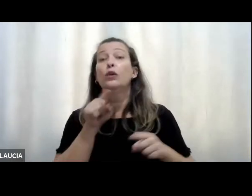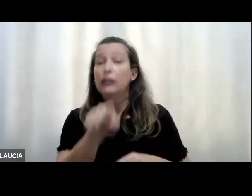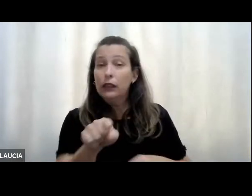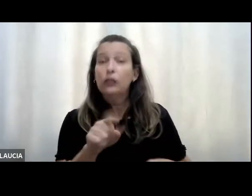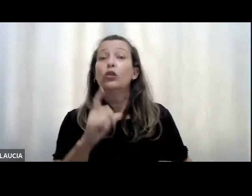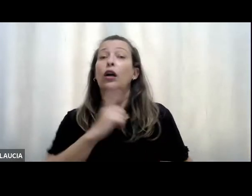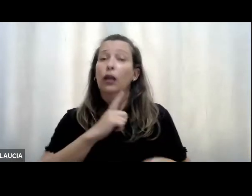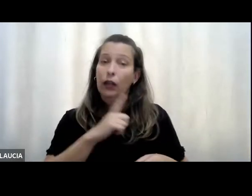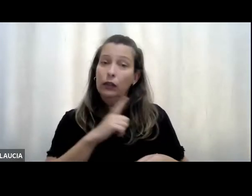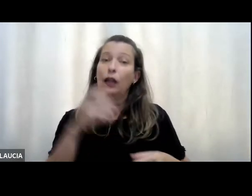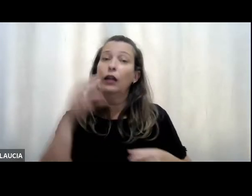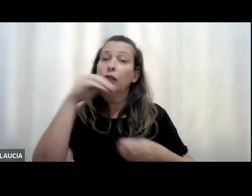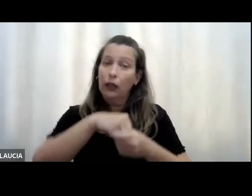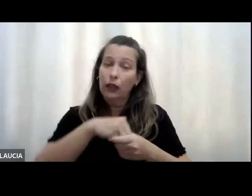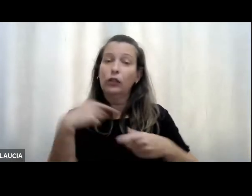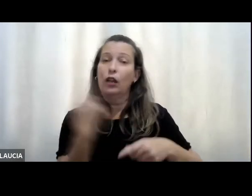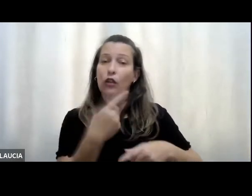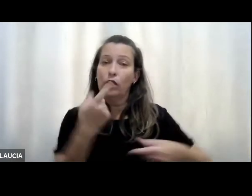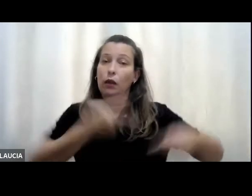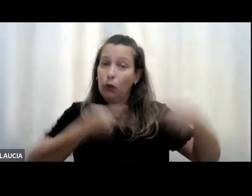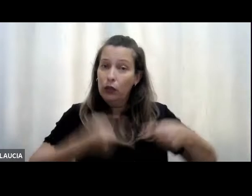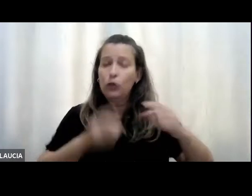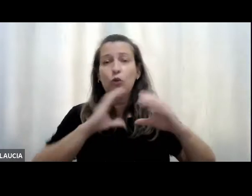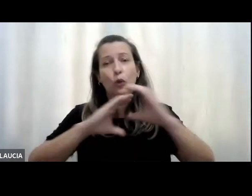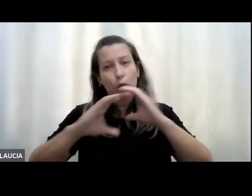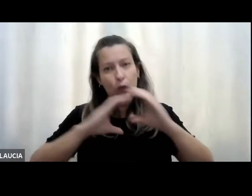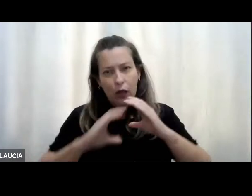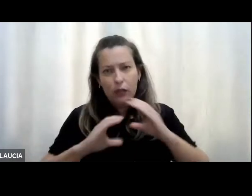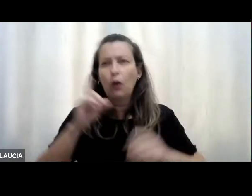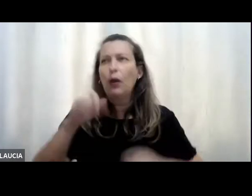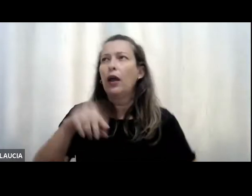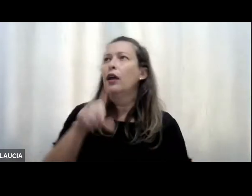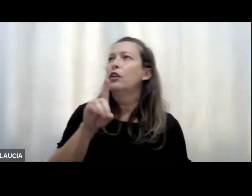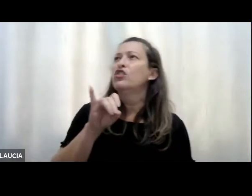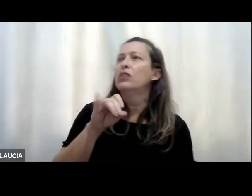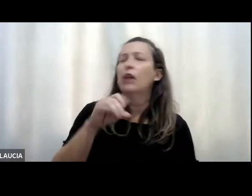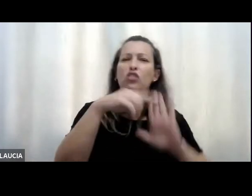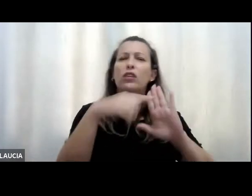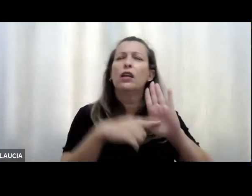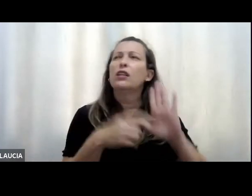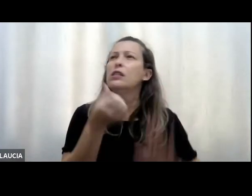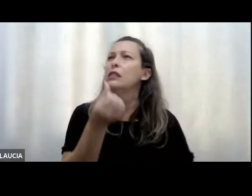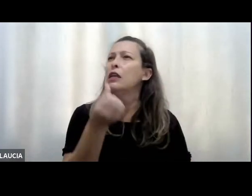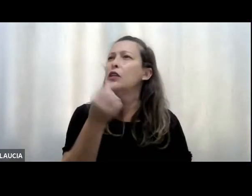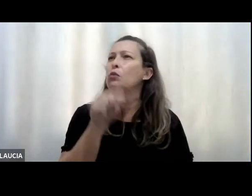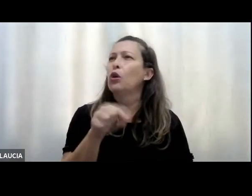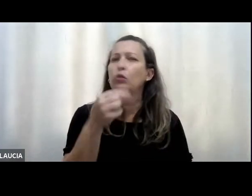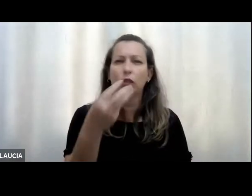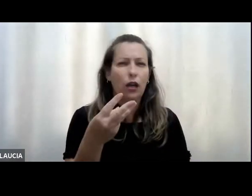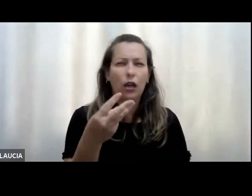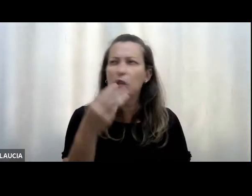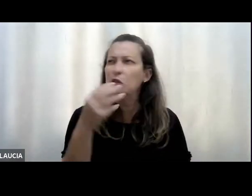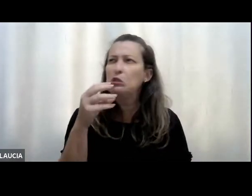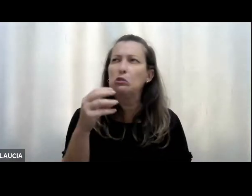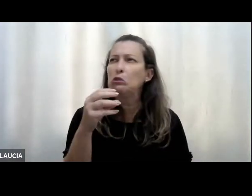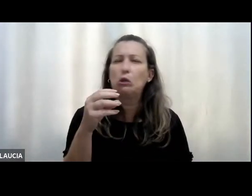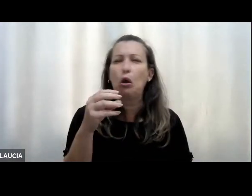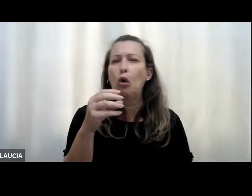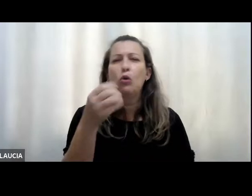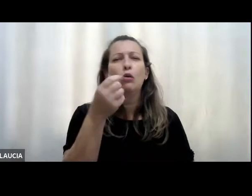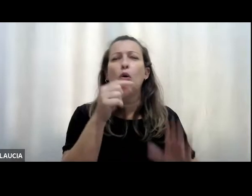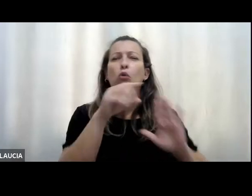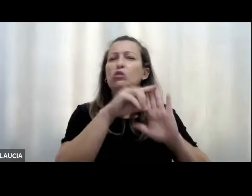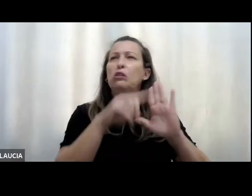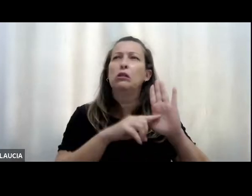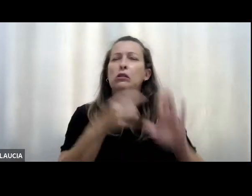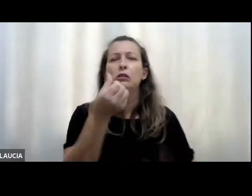contemplado na nossa política de comunicação, é a diretriz 6.3 ou 6.2, não me lembro bem, mas a